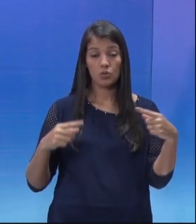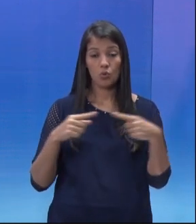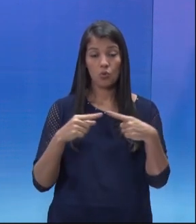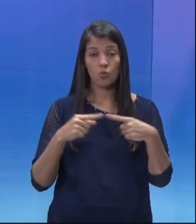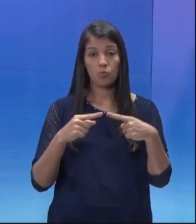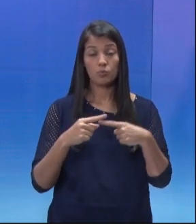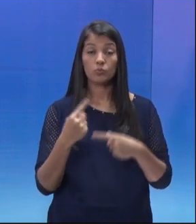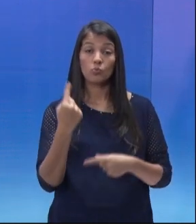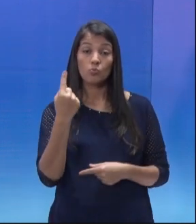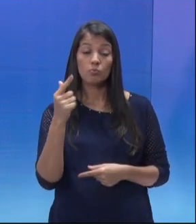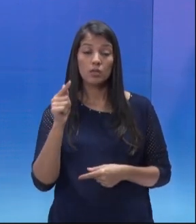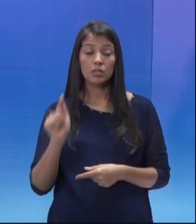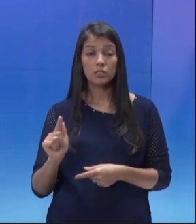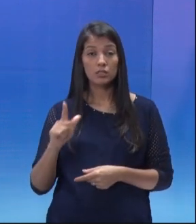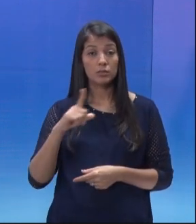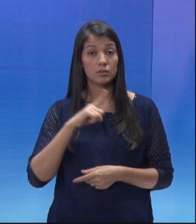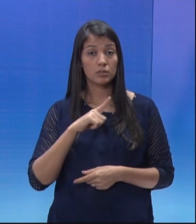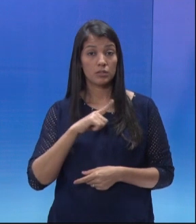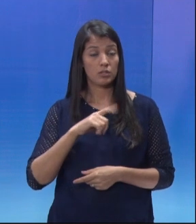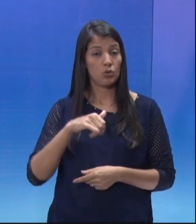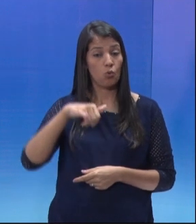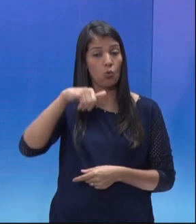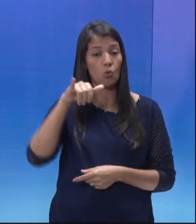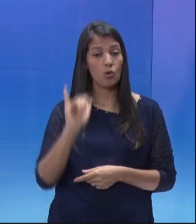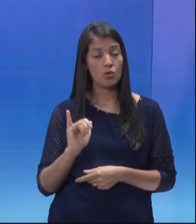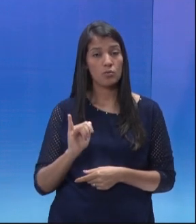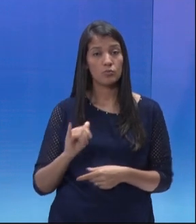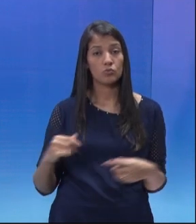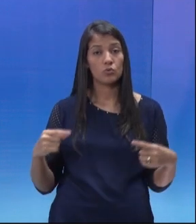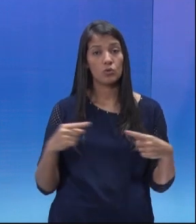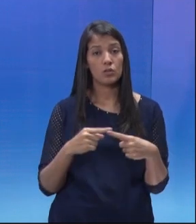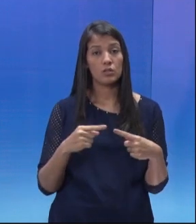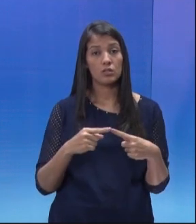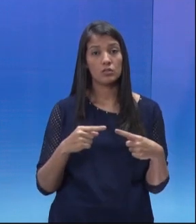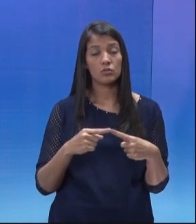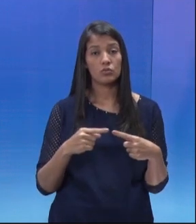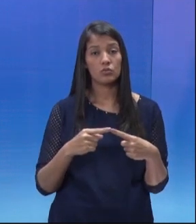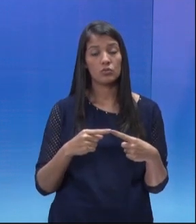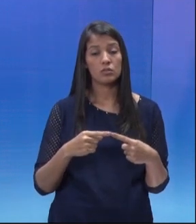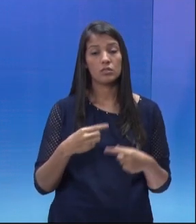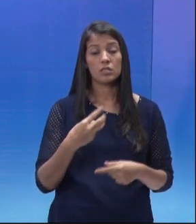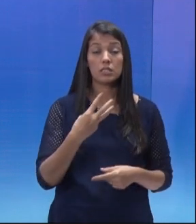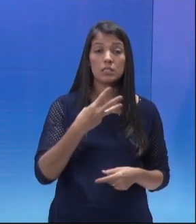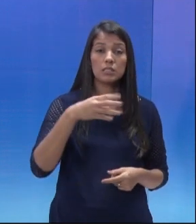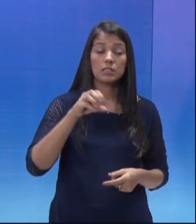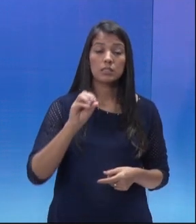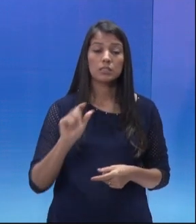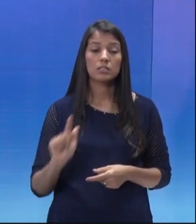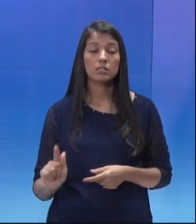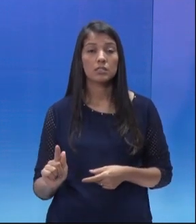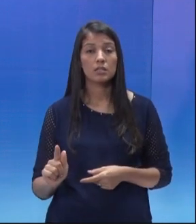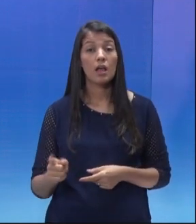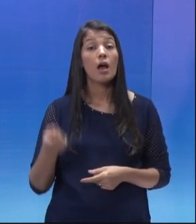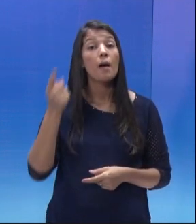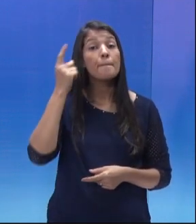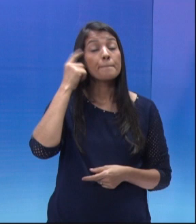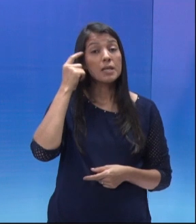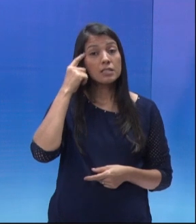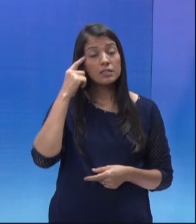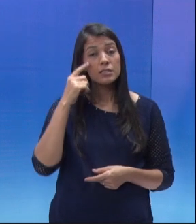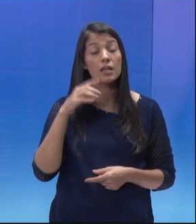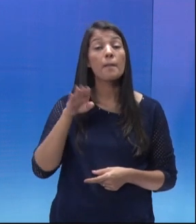27.000 emissões beta. Ok, só que nós percebemos que esse beta está emitindo apenas